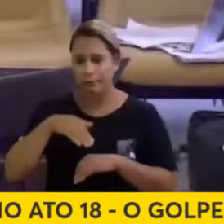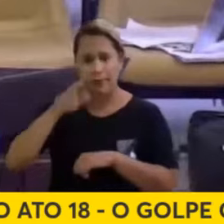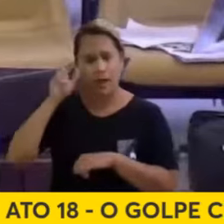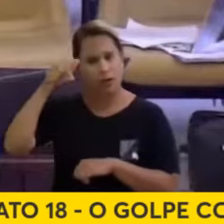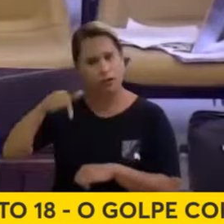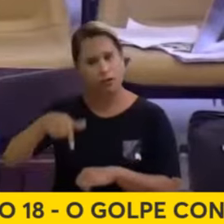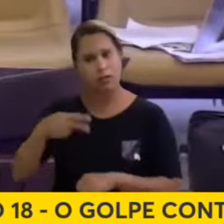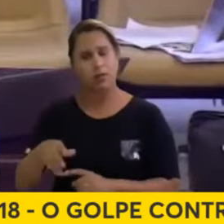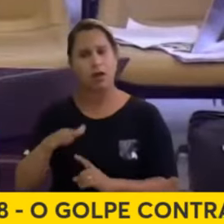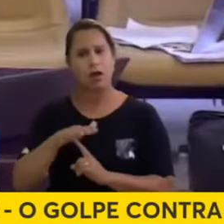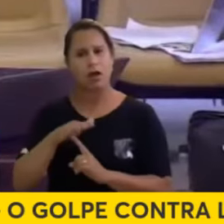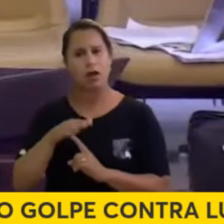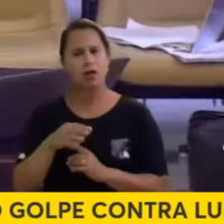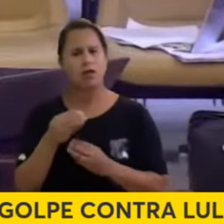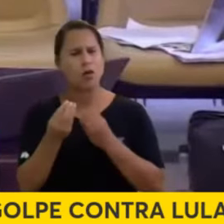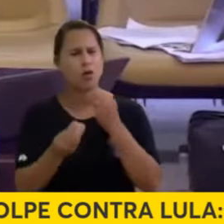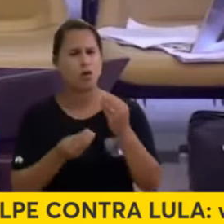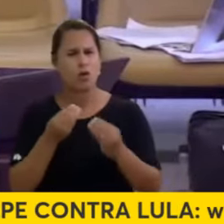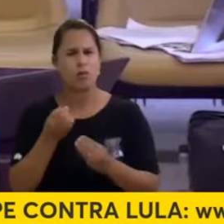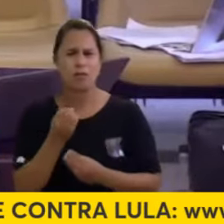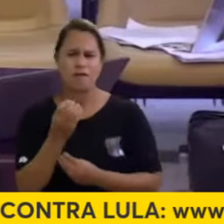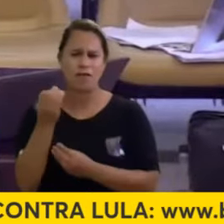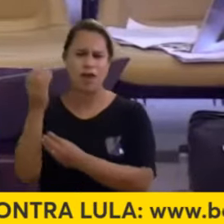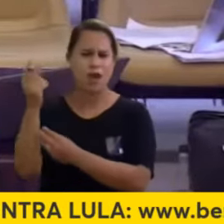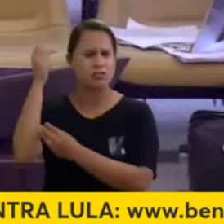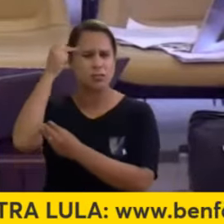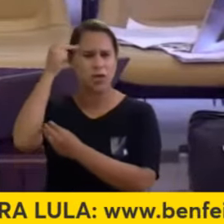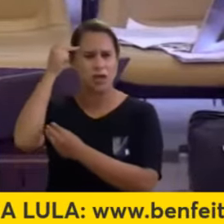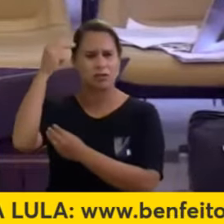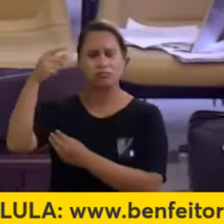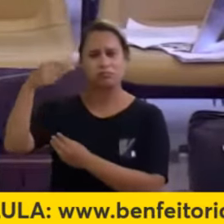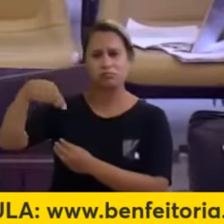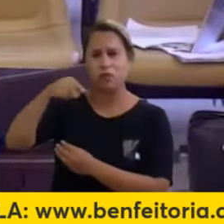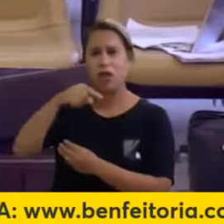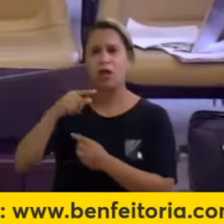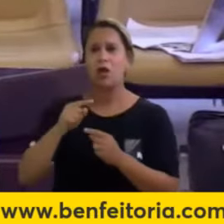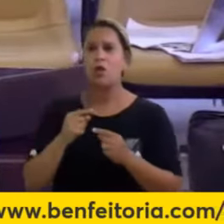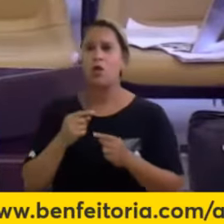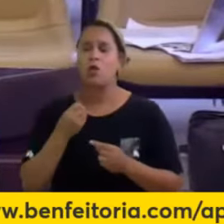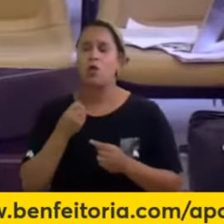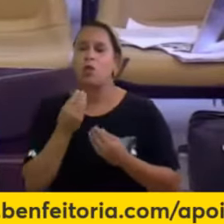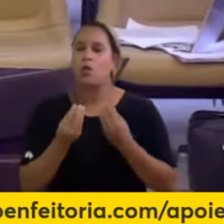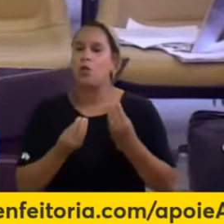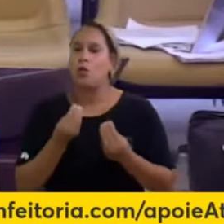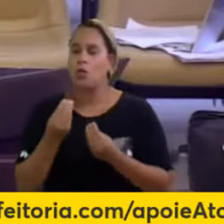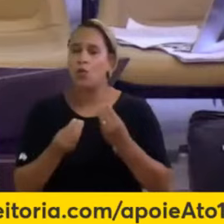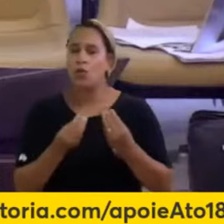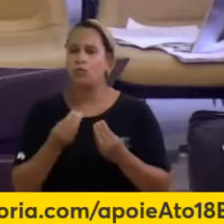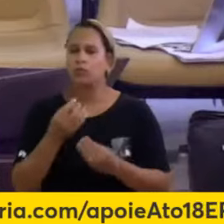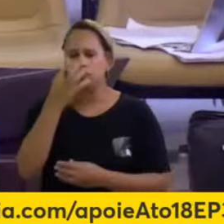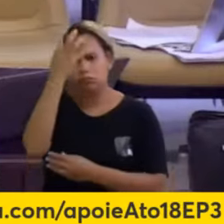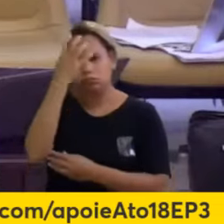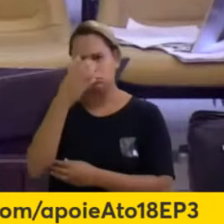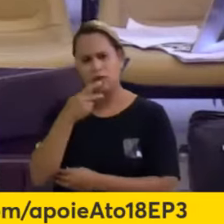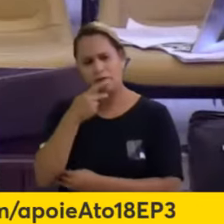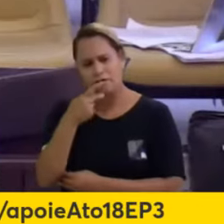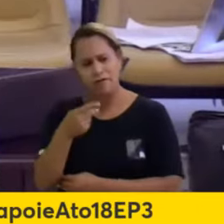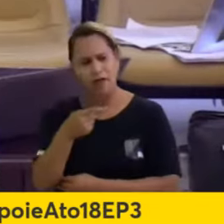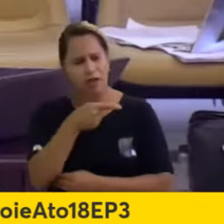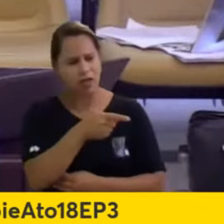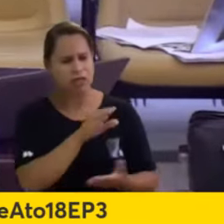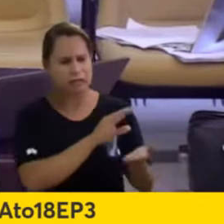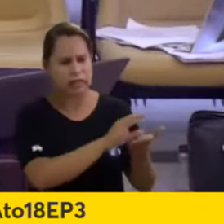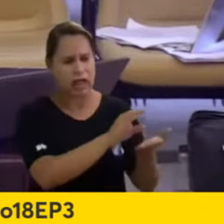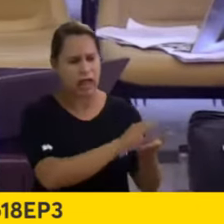para Tatuí para Sorocaba como é que esse gasto pode ser dito por alguém de forma séria que esse gasto faz ele se eleger